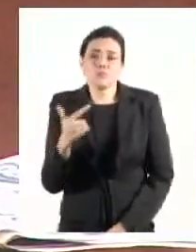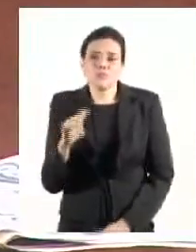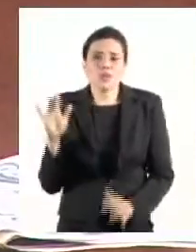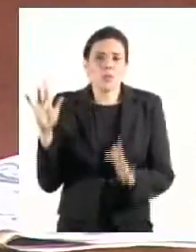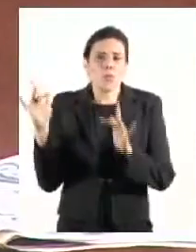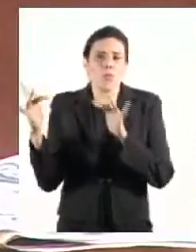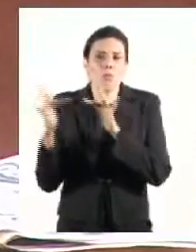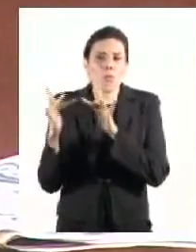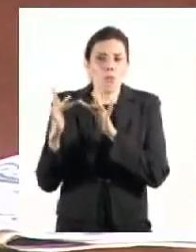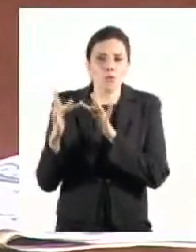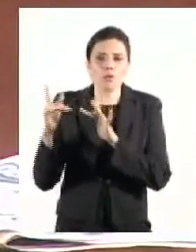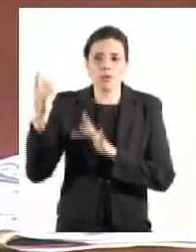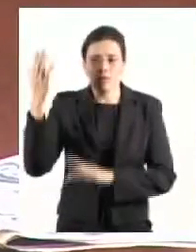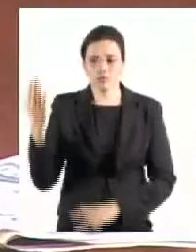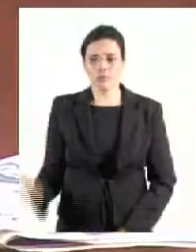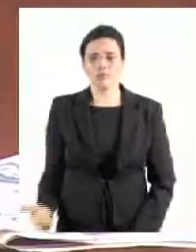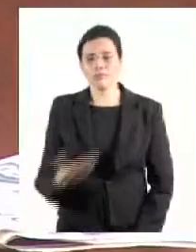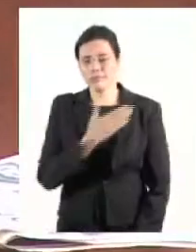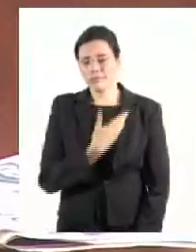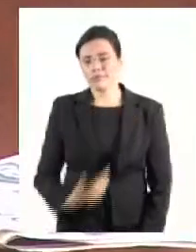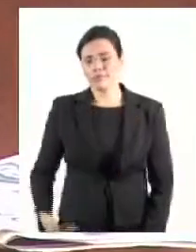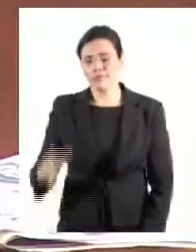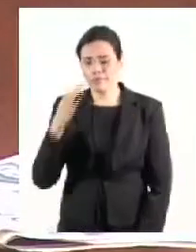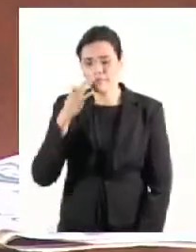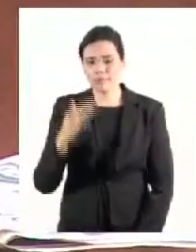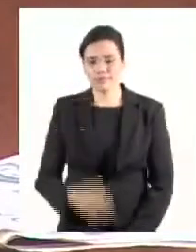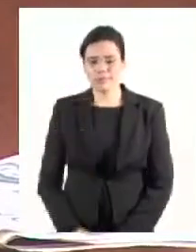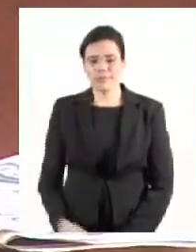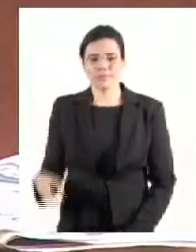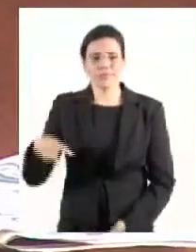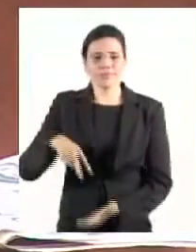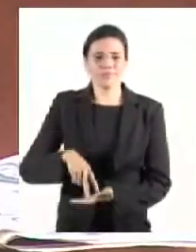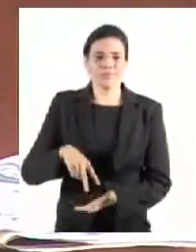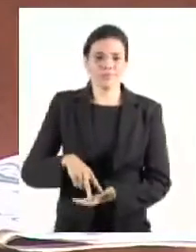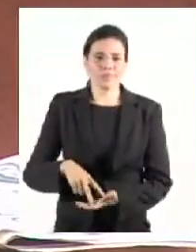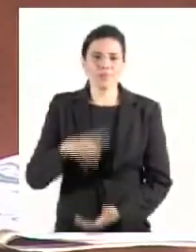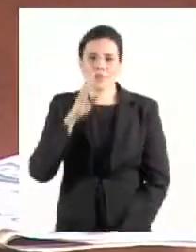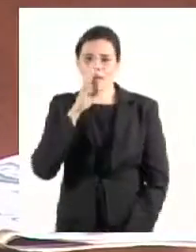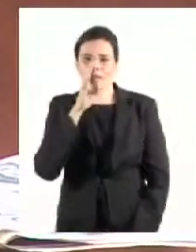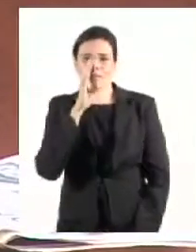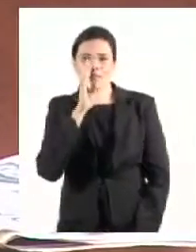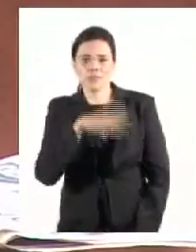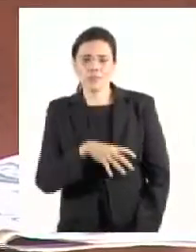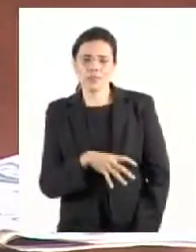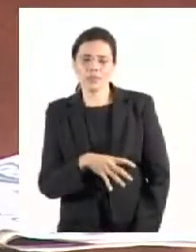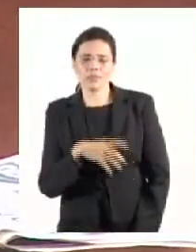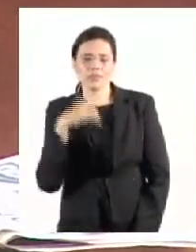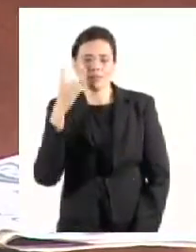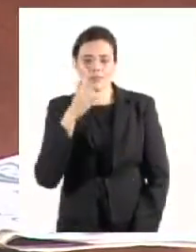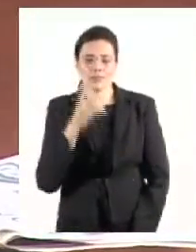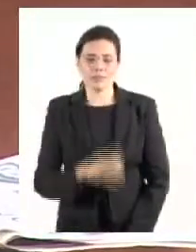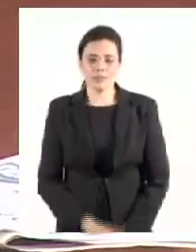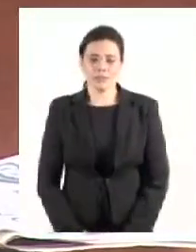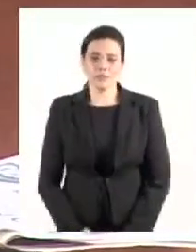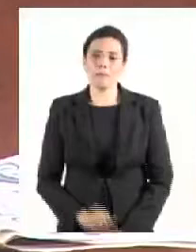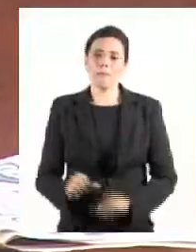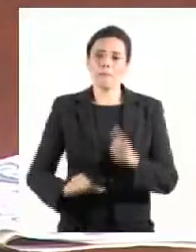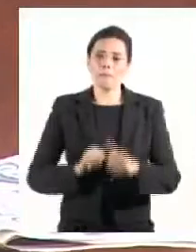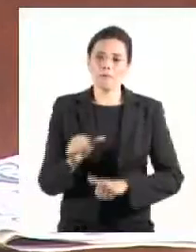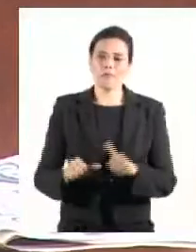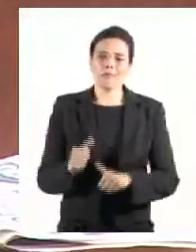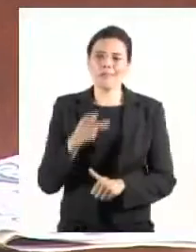Ele sobe para agredir os deputados. E ele distorce a